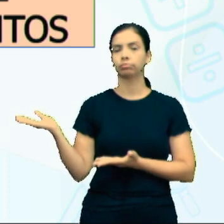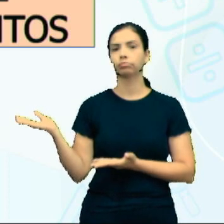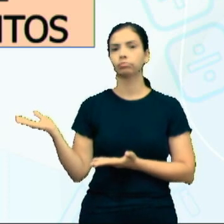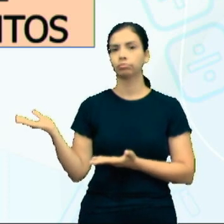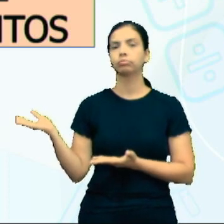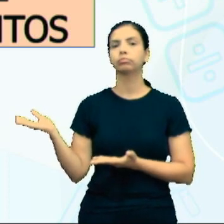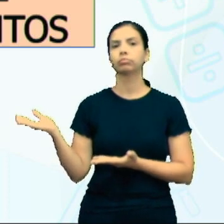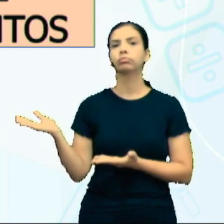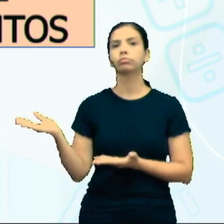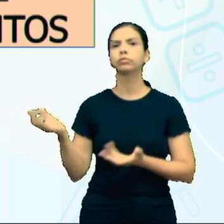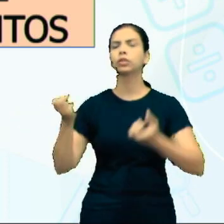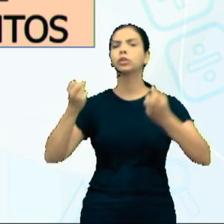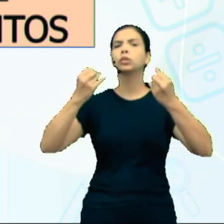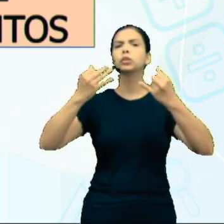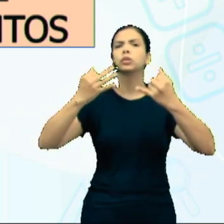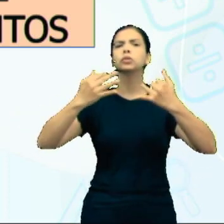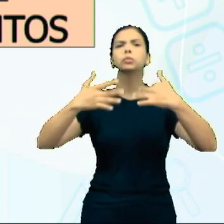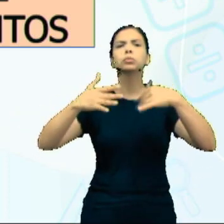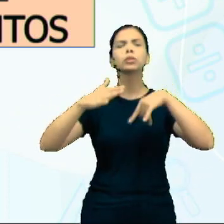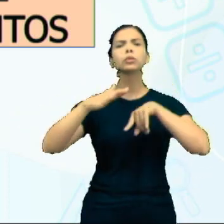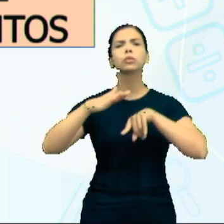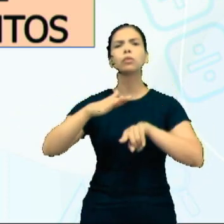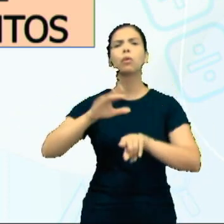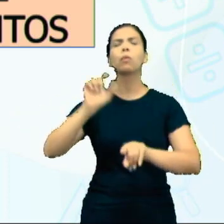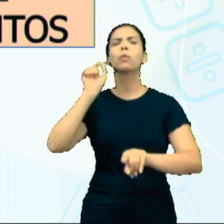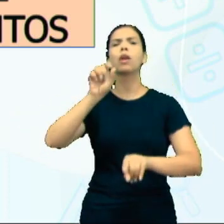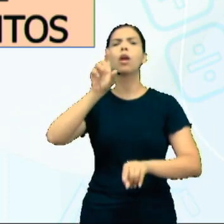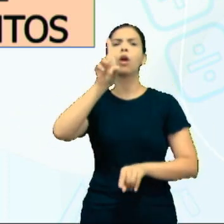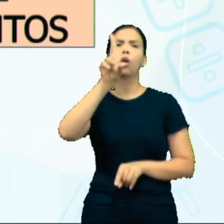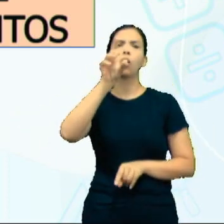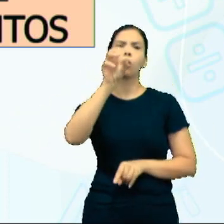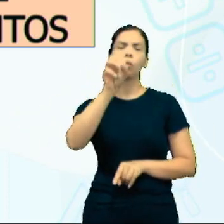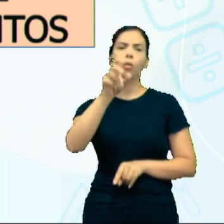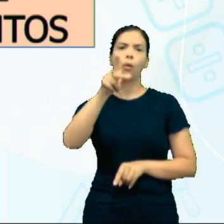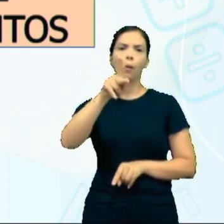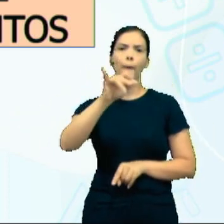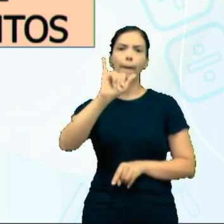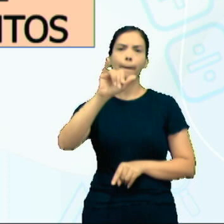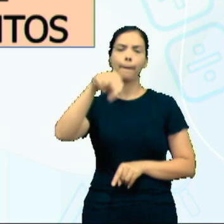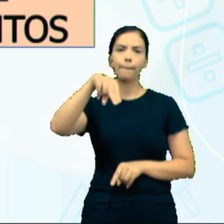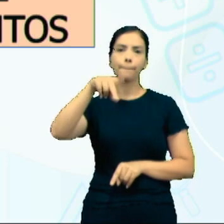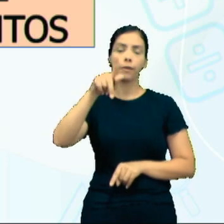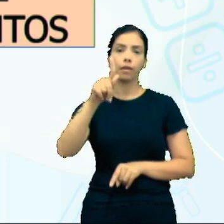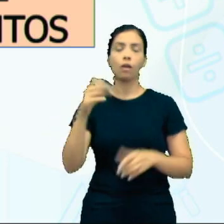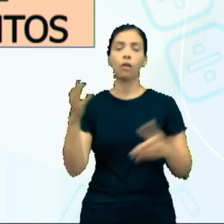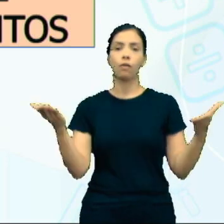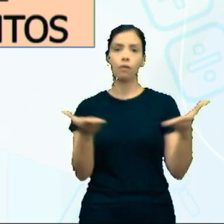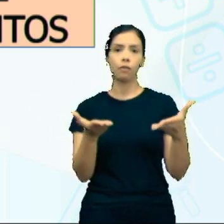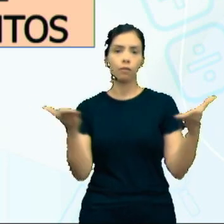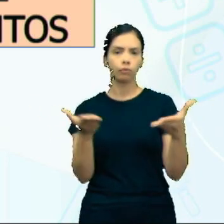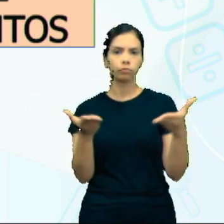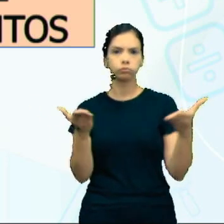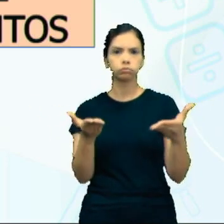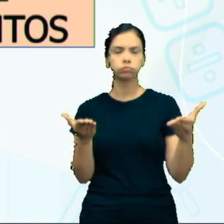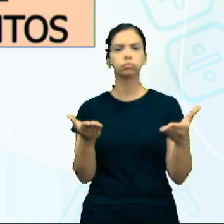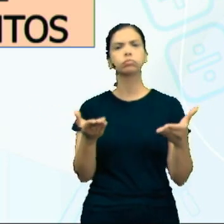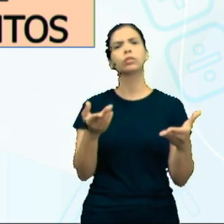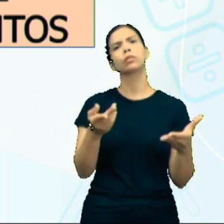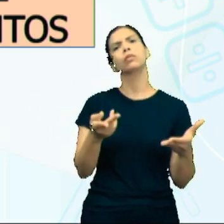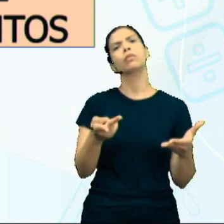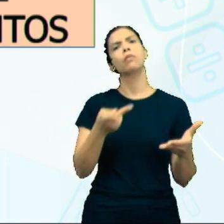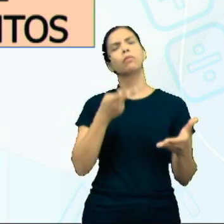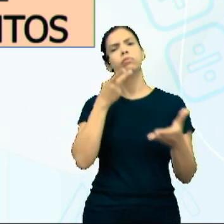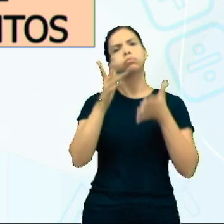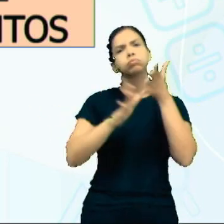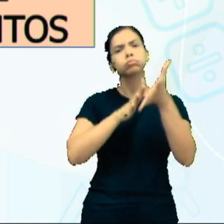e falamos com um pouco mais de profundidade sobre o doping. Então hoje, a gente vai falar um pouco, com menos profundidade, sobre os